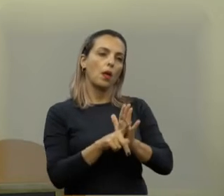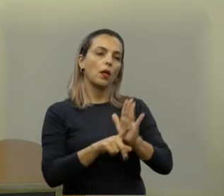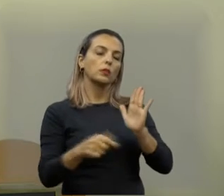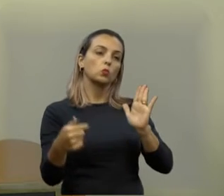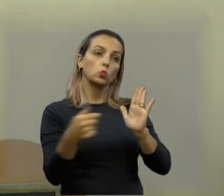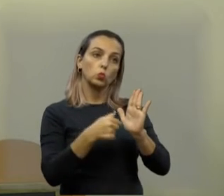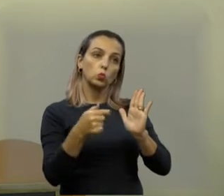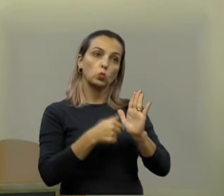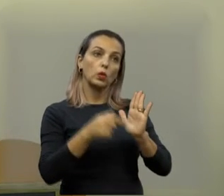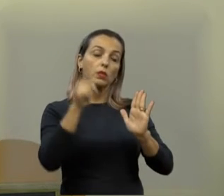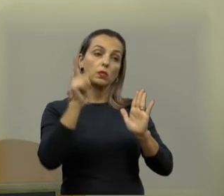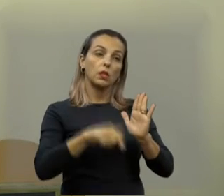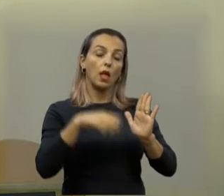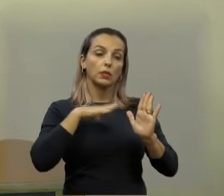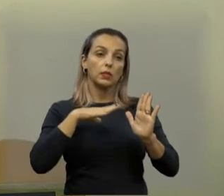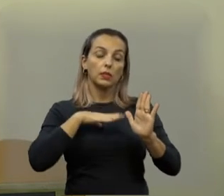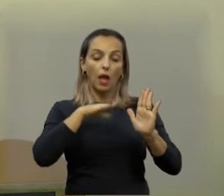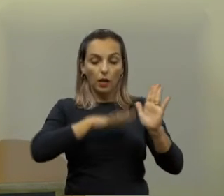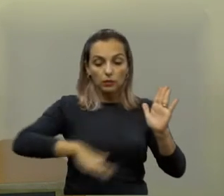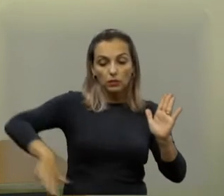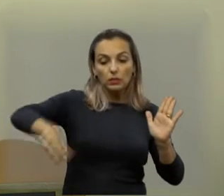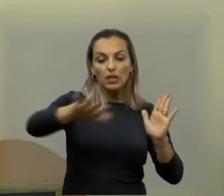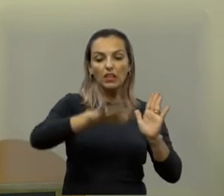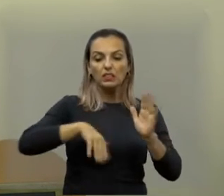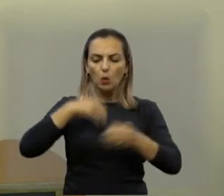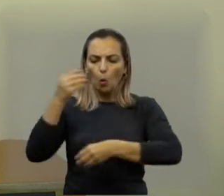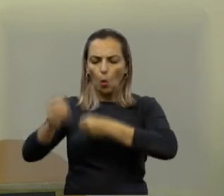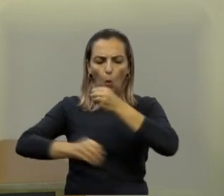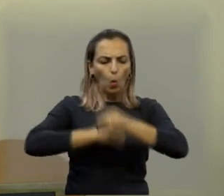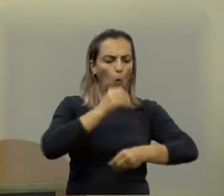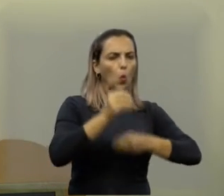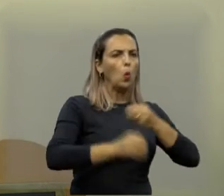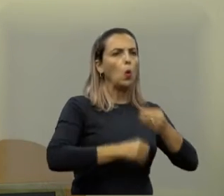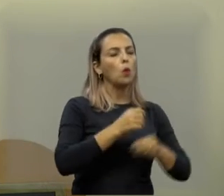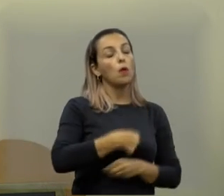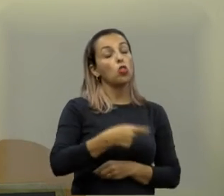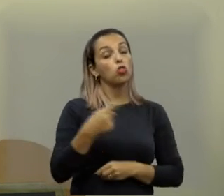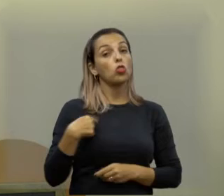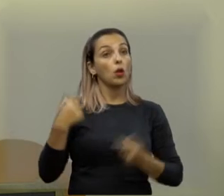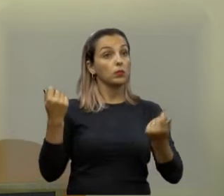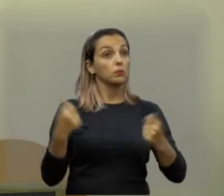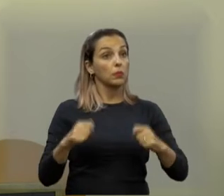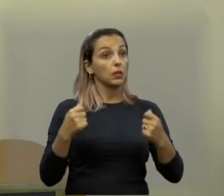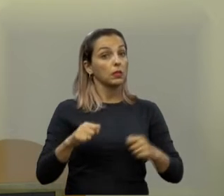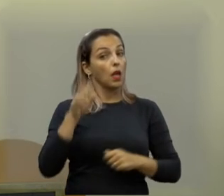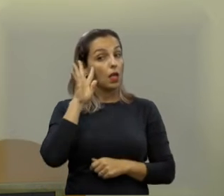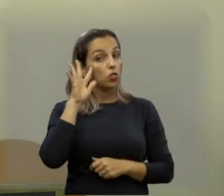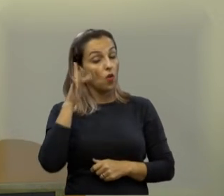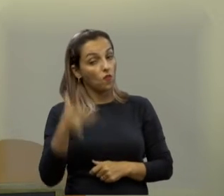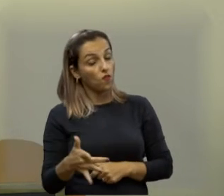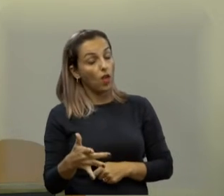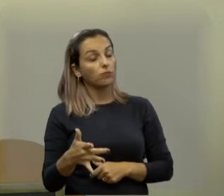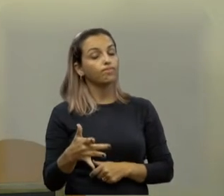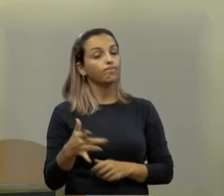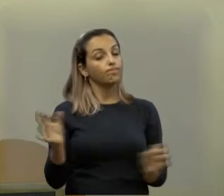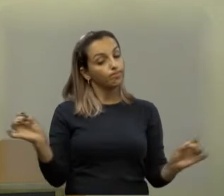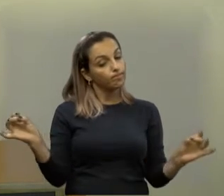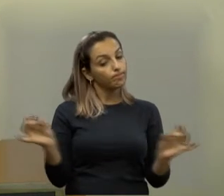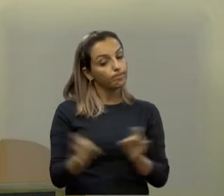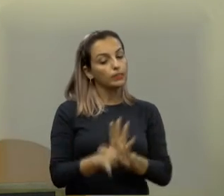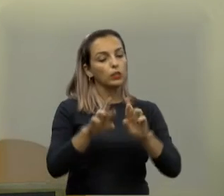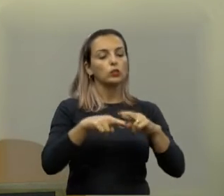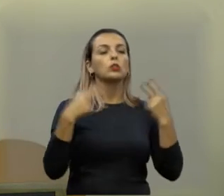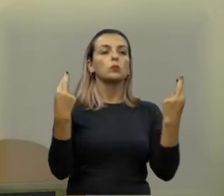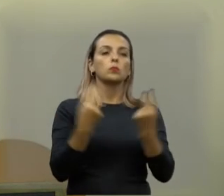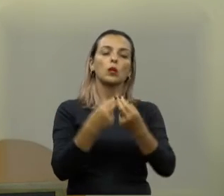é uma cidade tão alvoroço TV nesse projeto nós precisamos realmente resolver de forma definitiva através